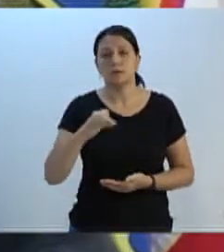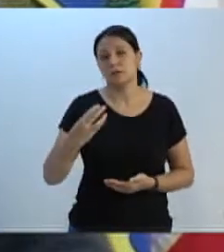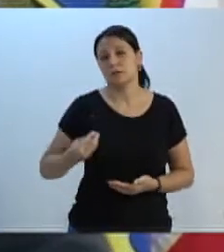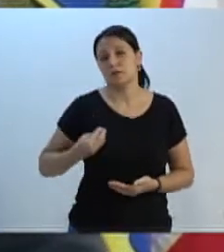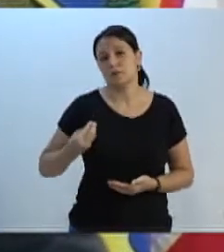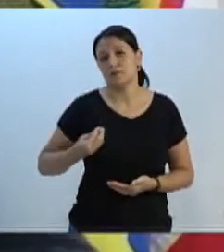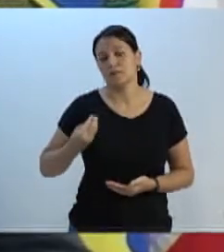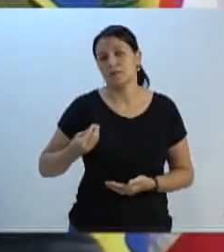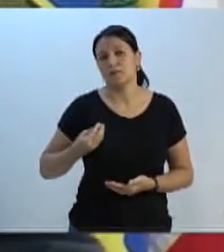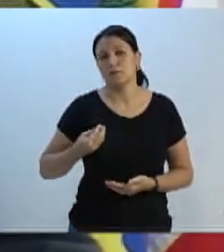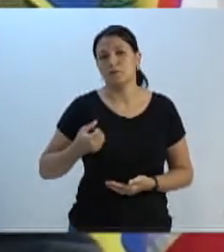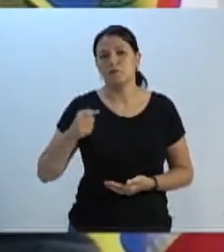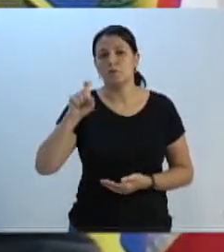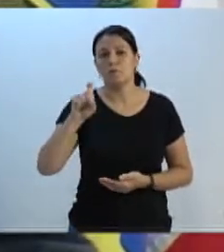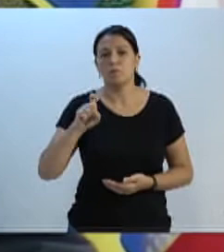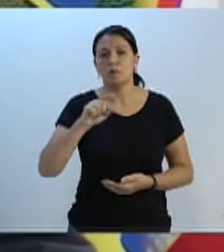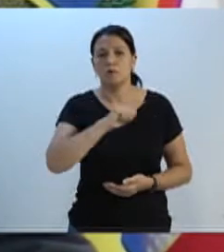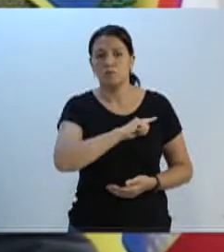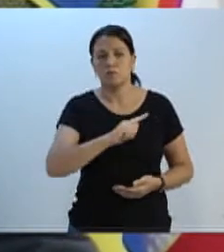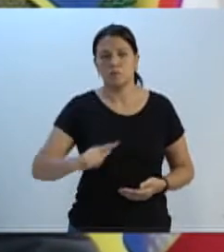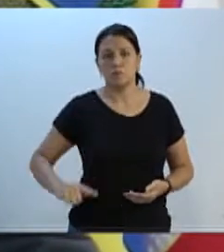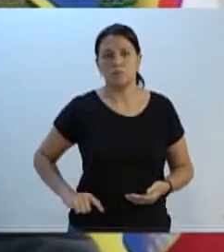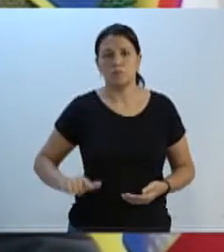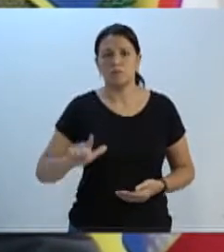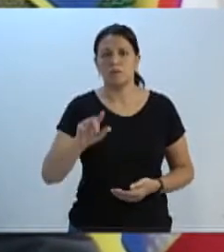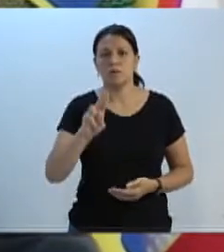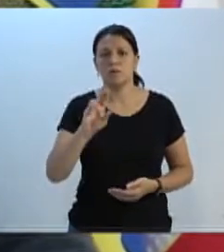atualmente o ex-governador Luiz Henrique da Silveira